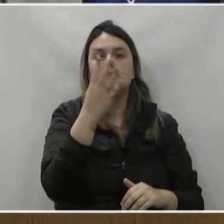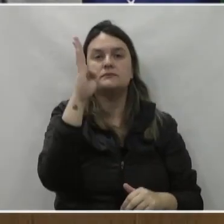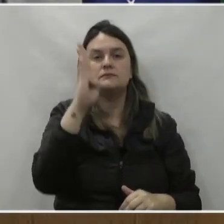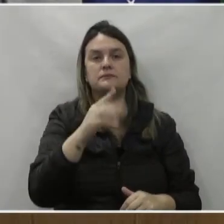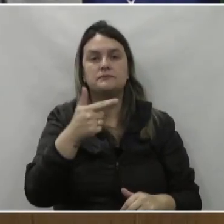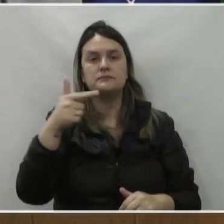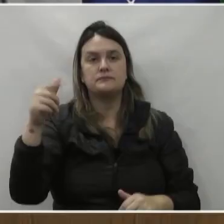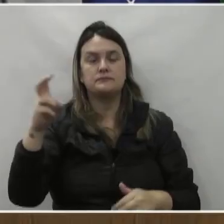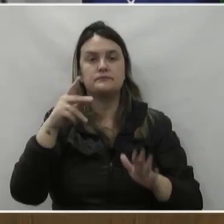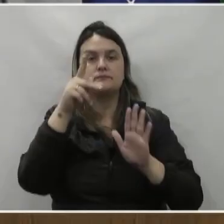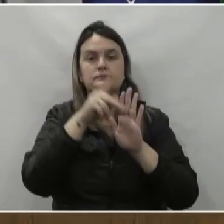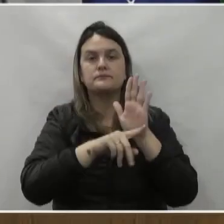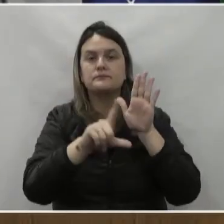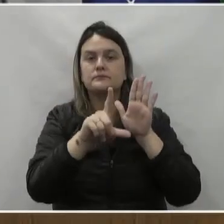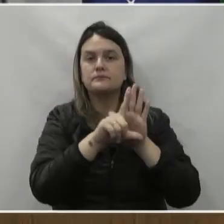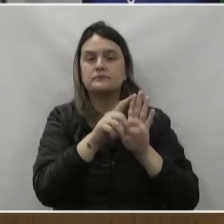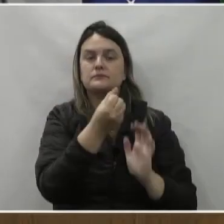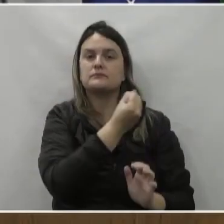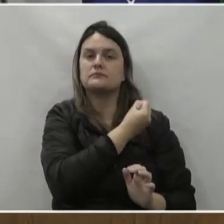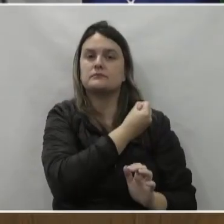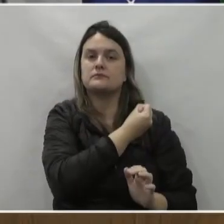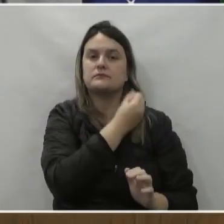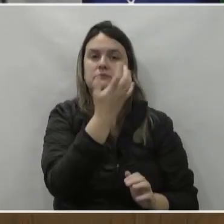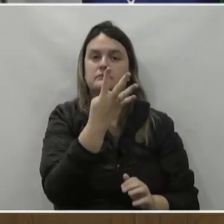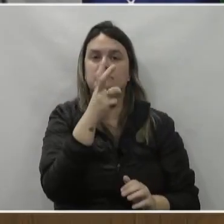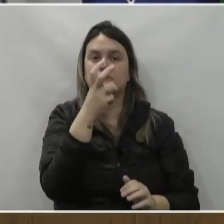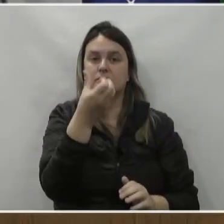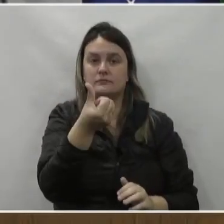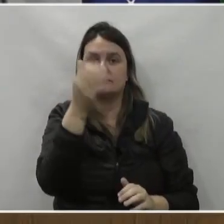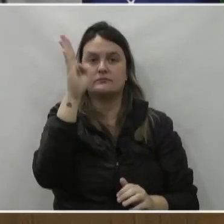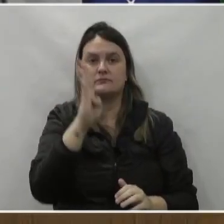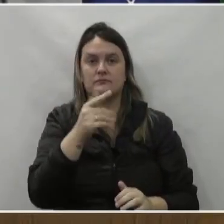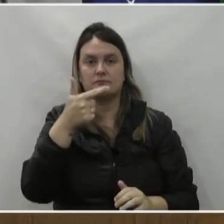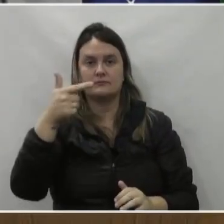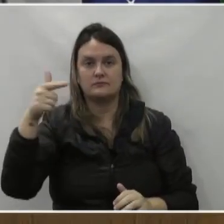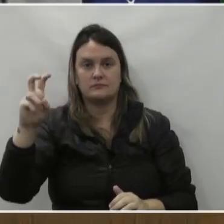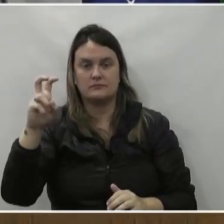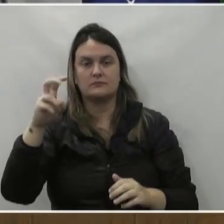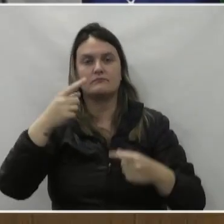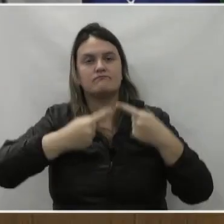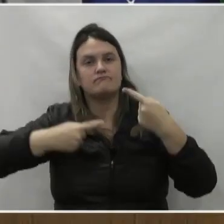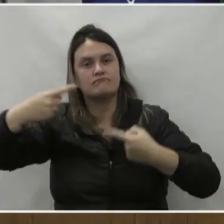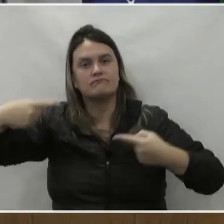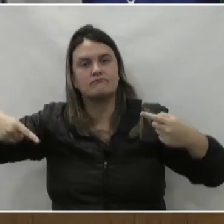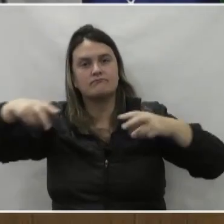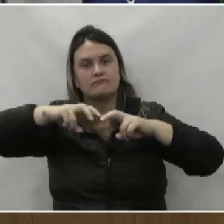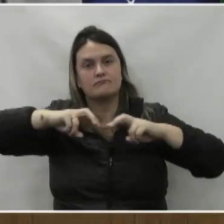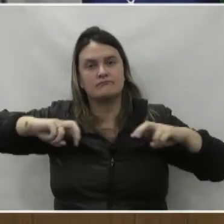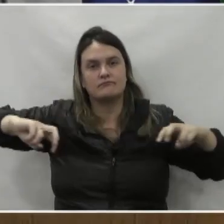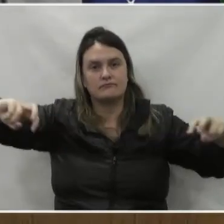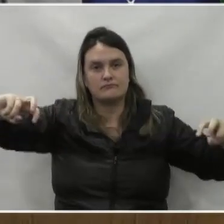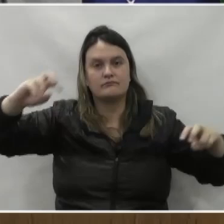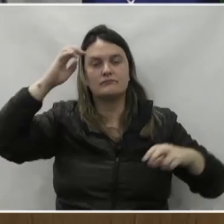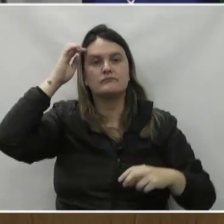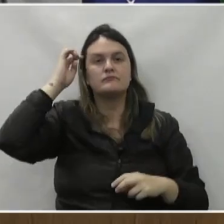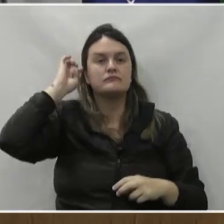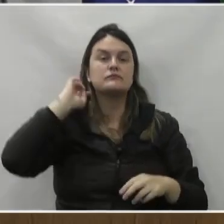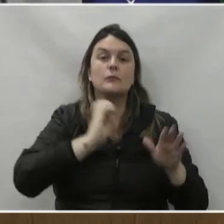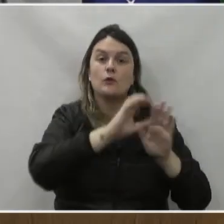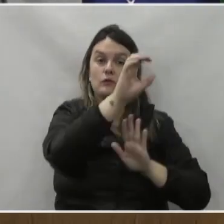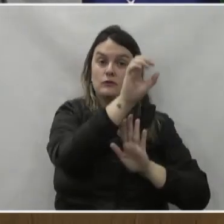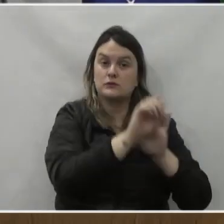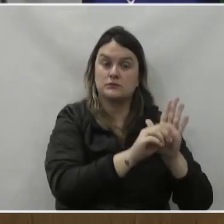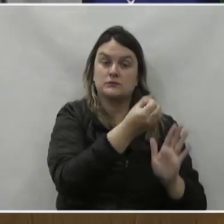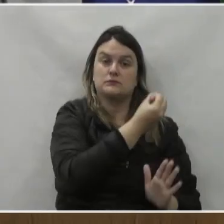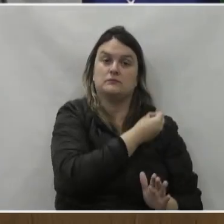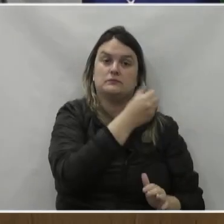1154/2025, encaminha projeto de lei ordinária de número 46/2025 para apreciação do plenário. Ofício